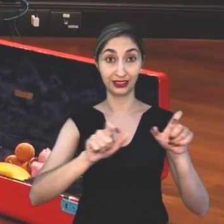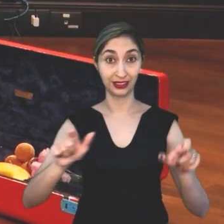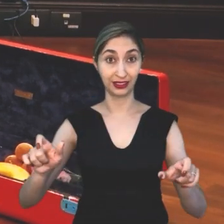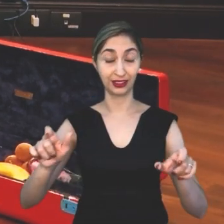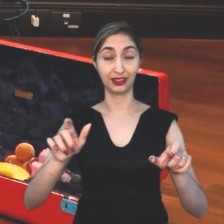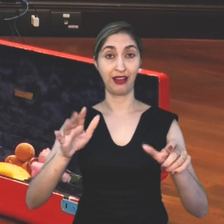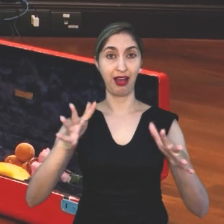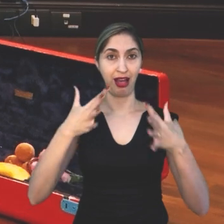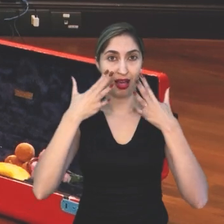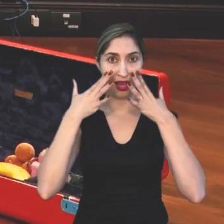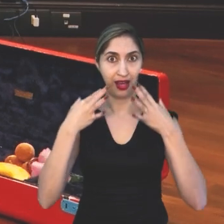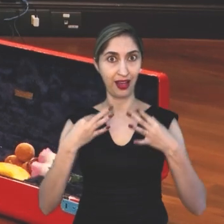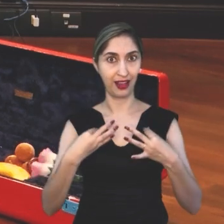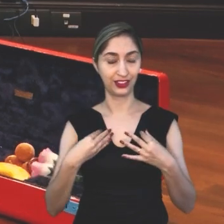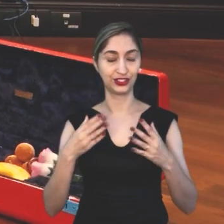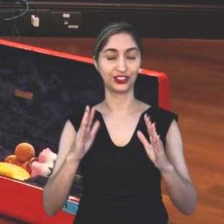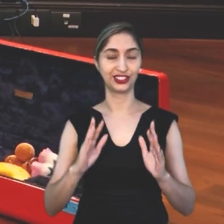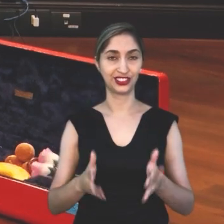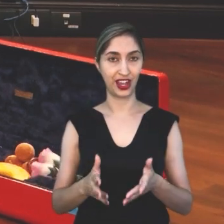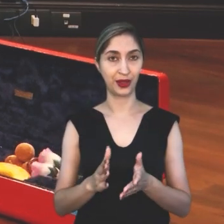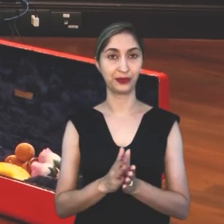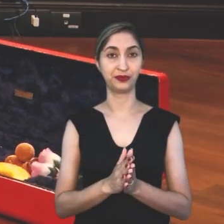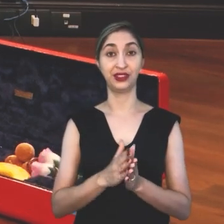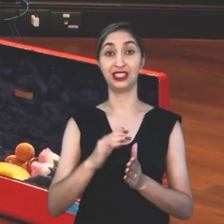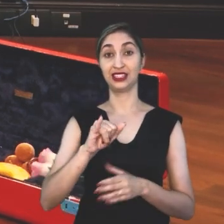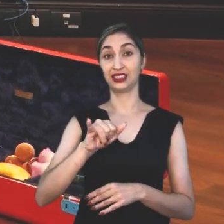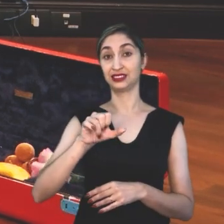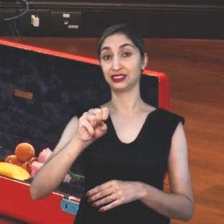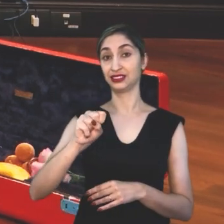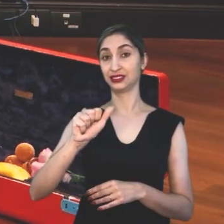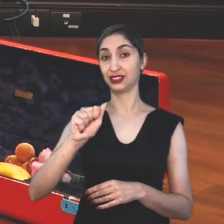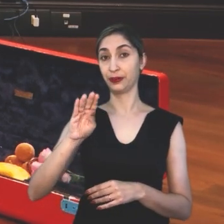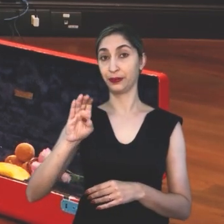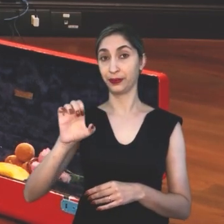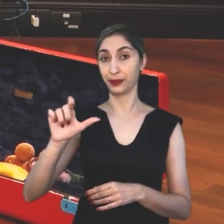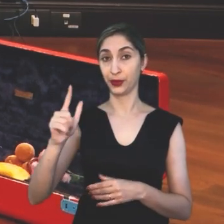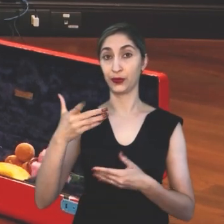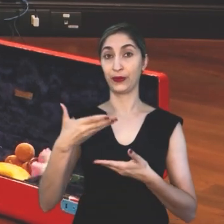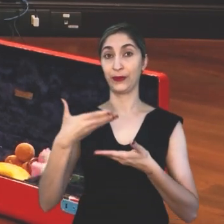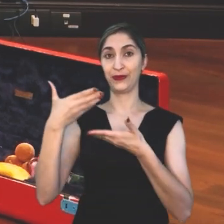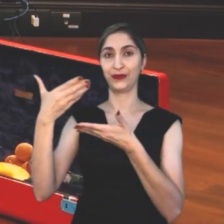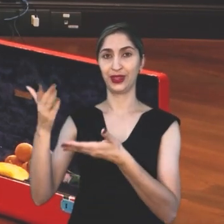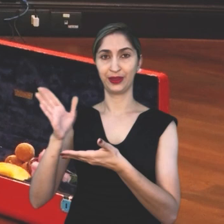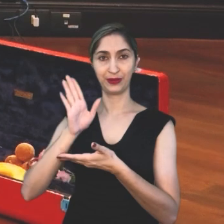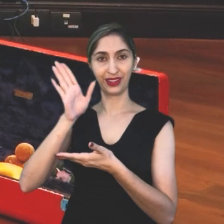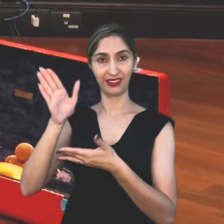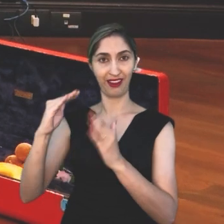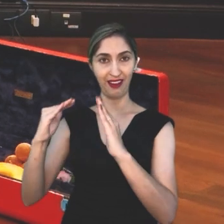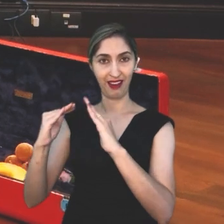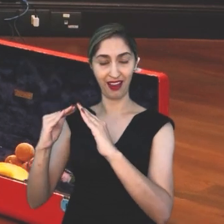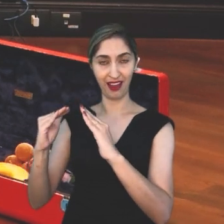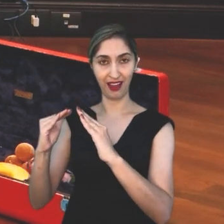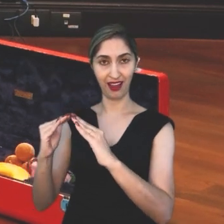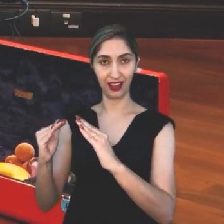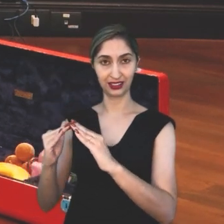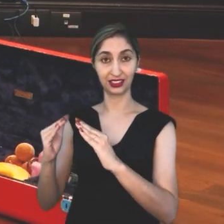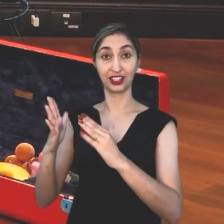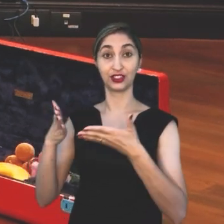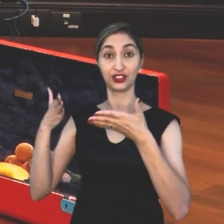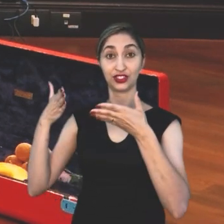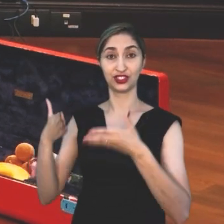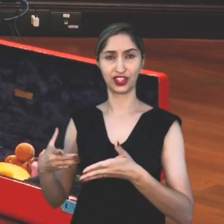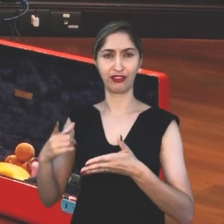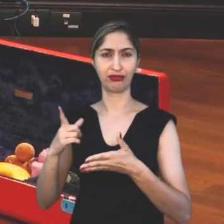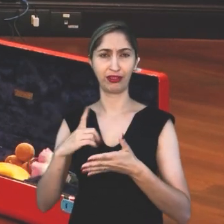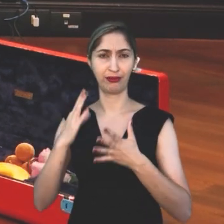que acontece, e nisso a gente já pega a atenção das crianças também. E aí Dona Isabel convida a gente para ir até a casa dela. E quando a gente vai